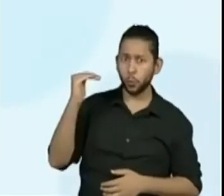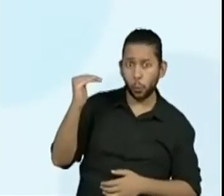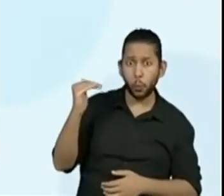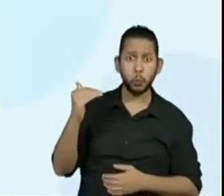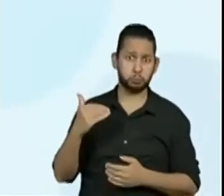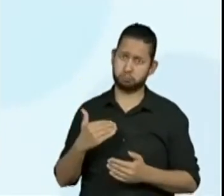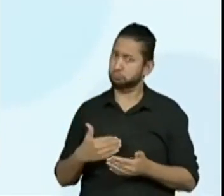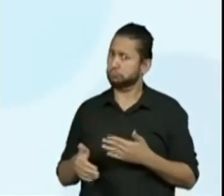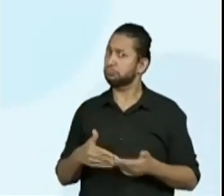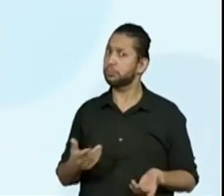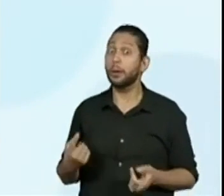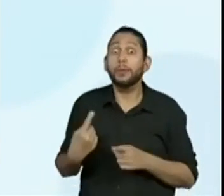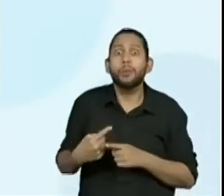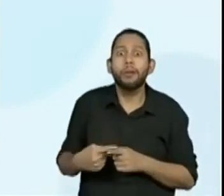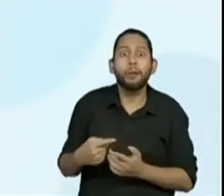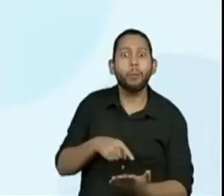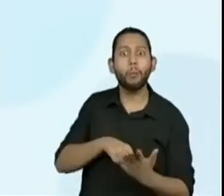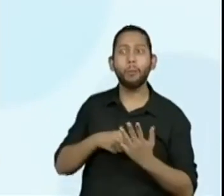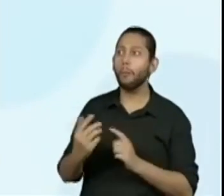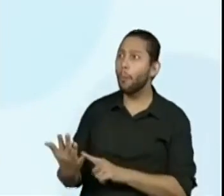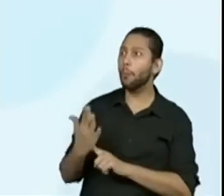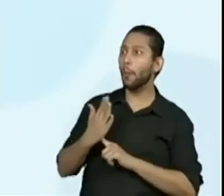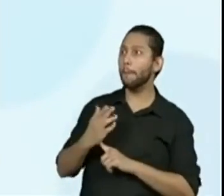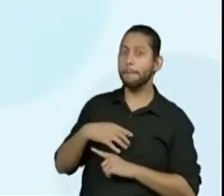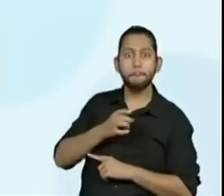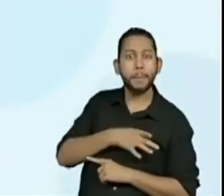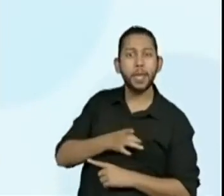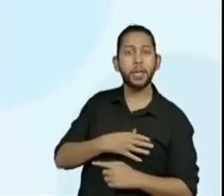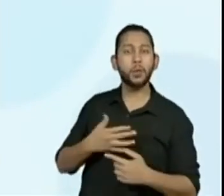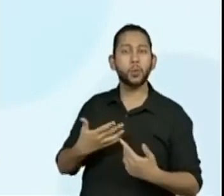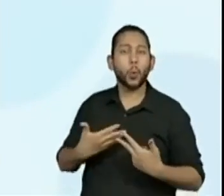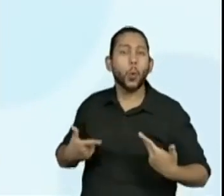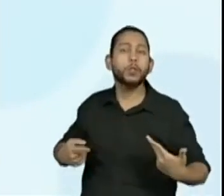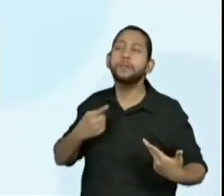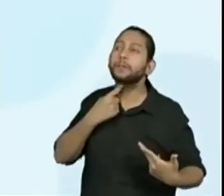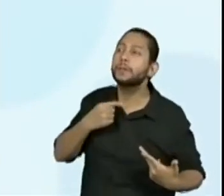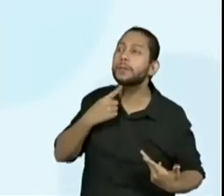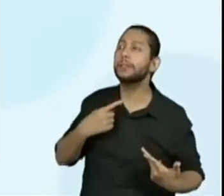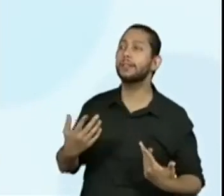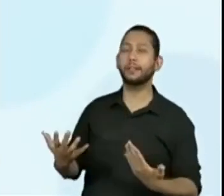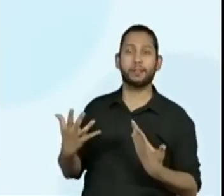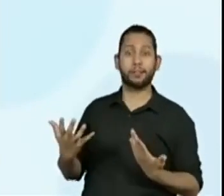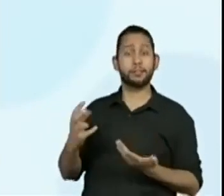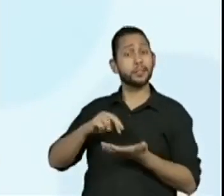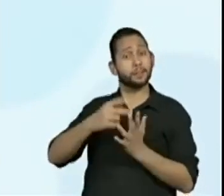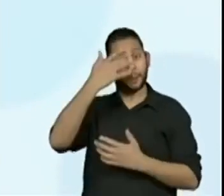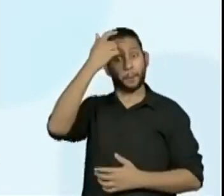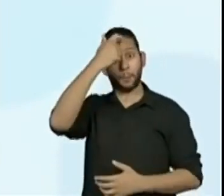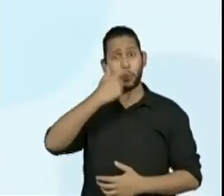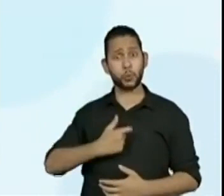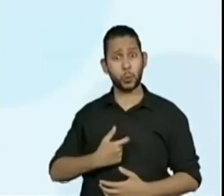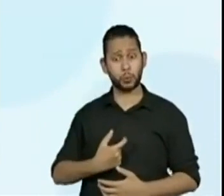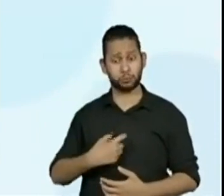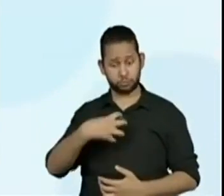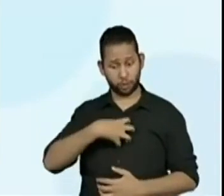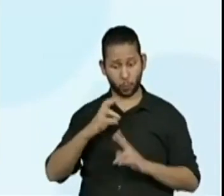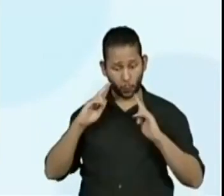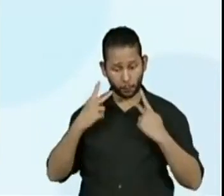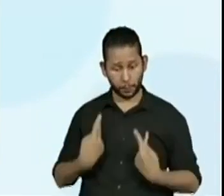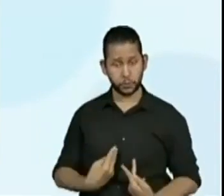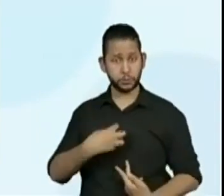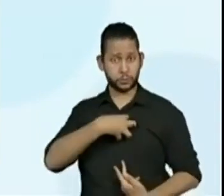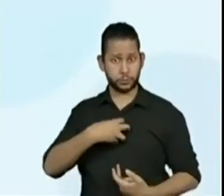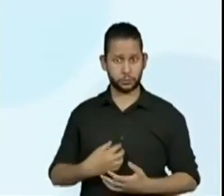medos, desejos, angústias, enfim, dos sentimentos das pessoas. Embora